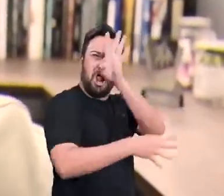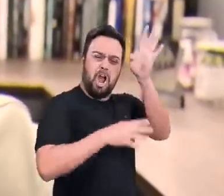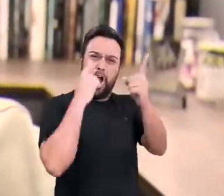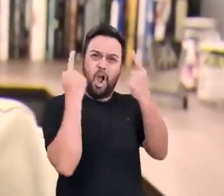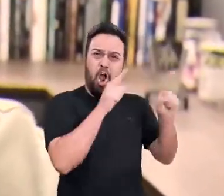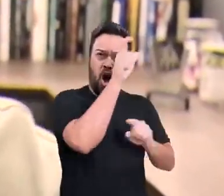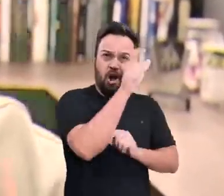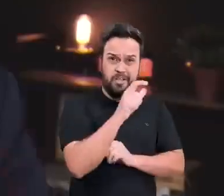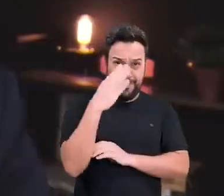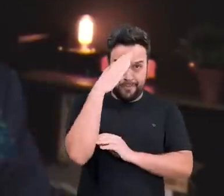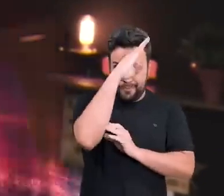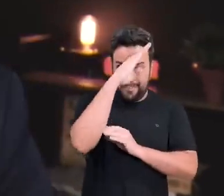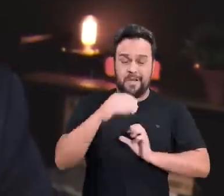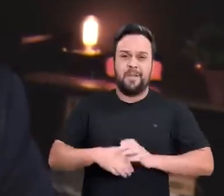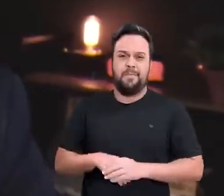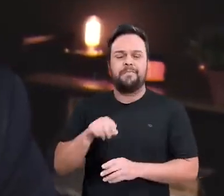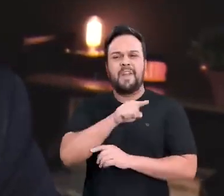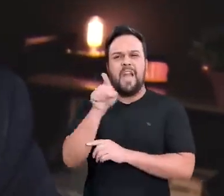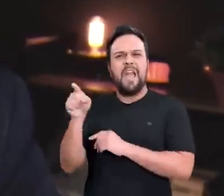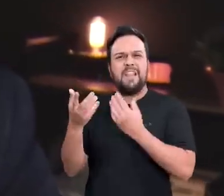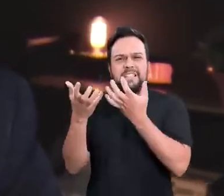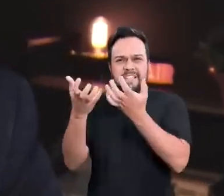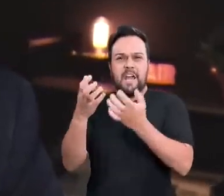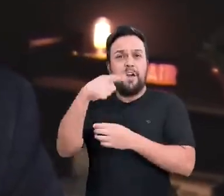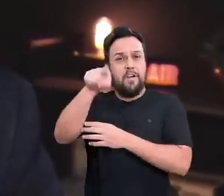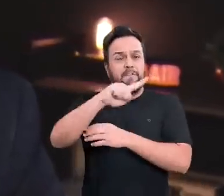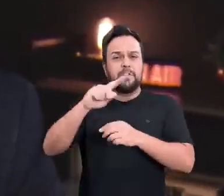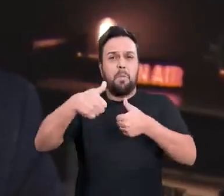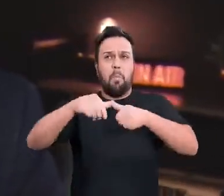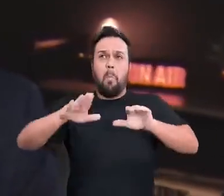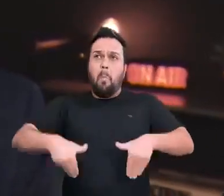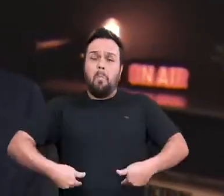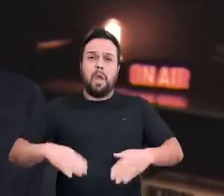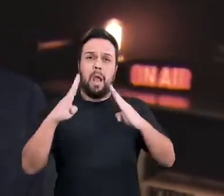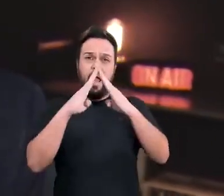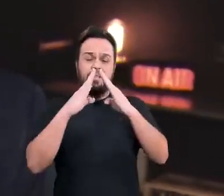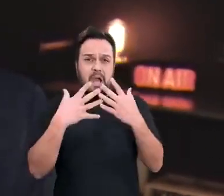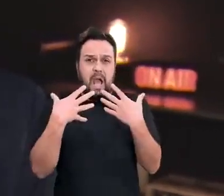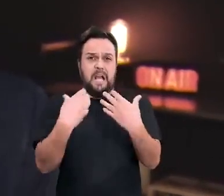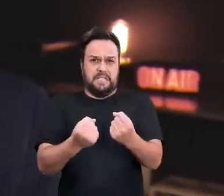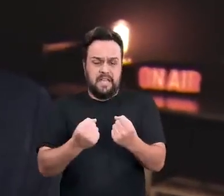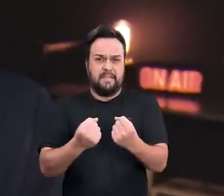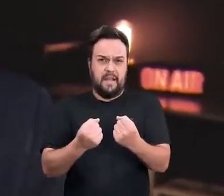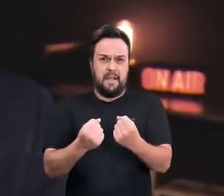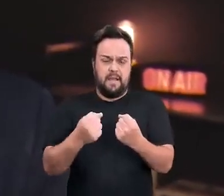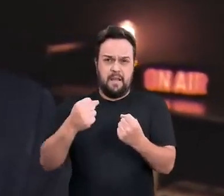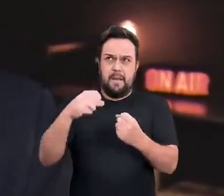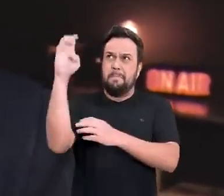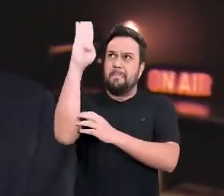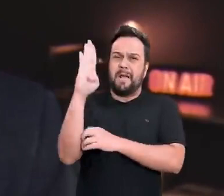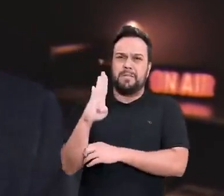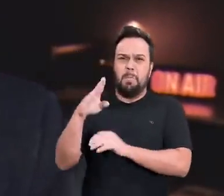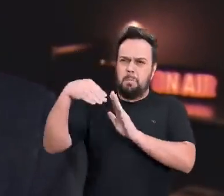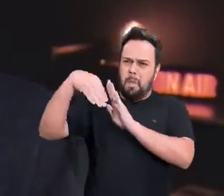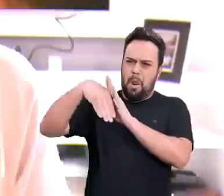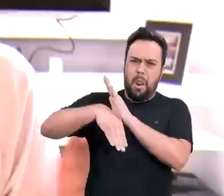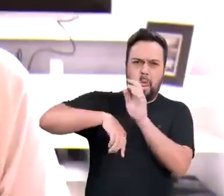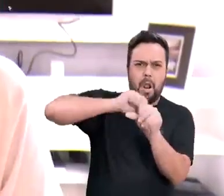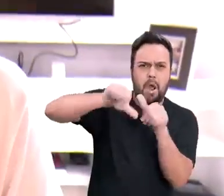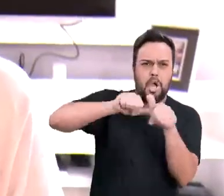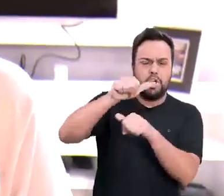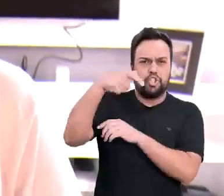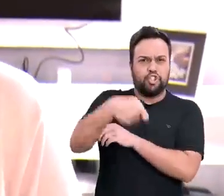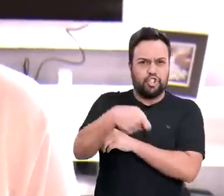perseguir Jair Bolsonaro. Tudo o que eles querem é que você fique em casa e aceite silenciosamente o seu país se transformar numa ditadura.